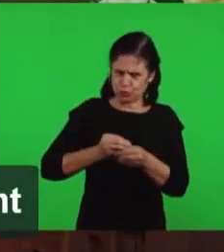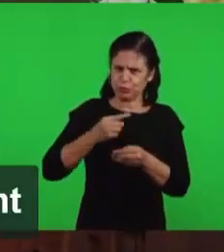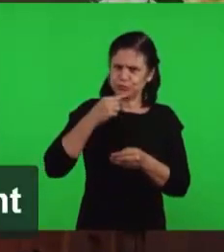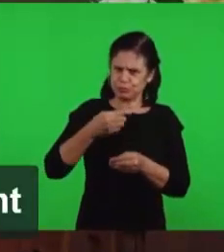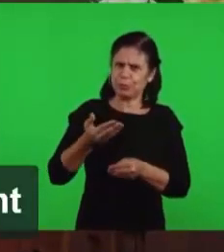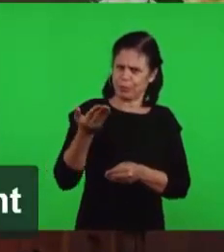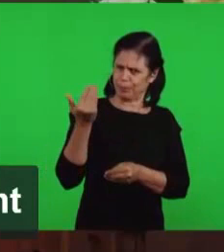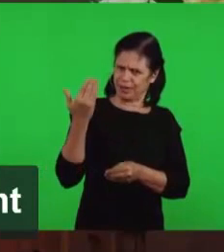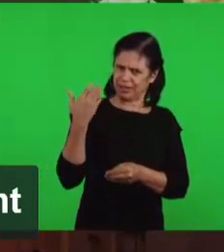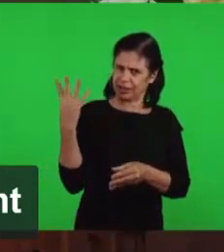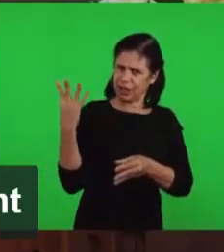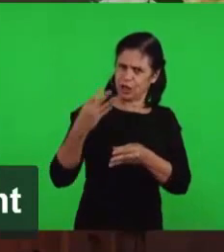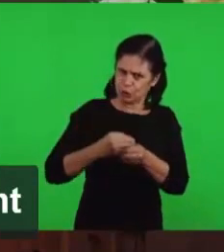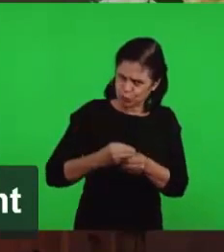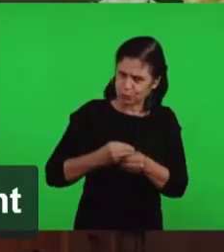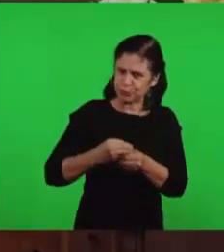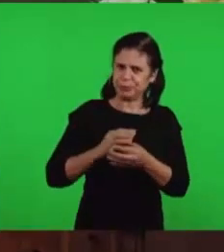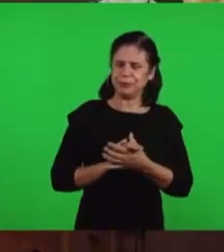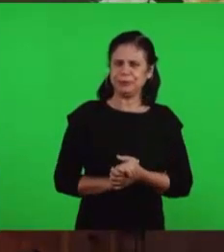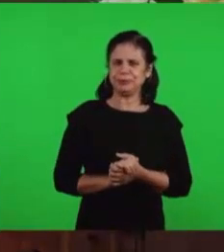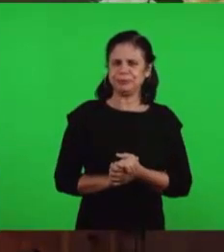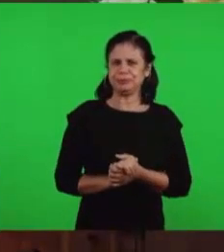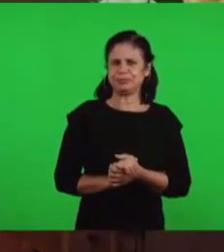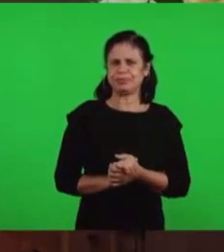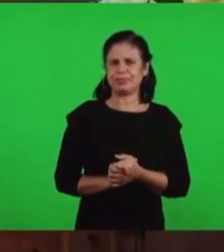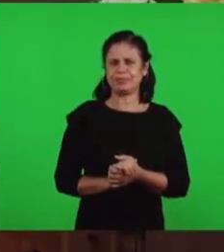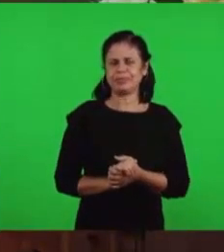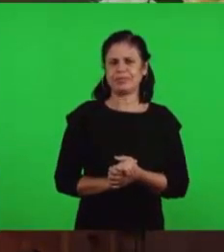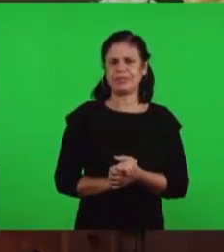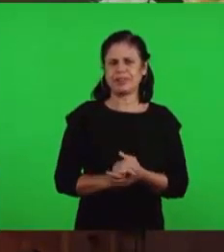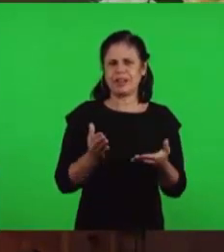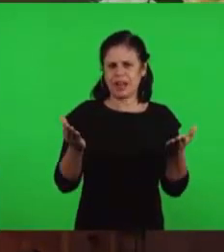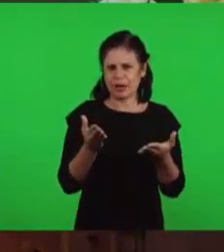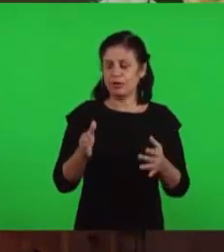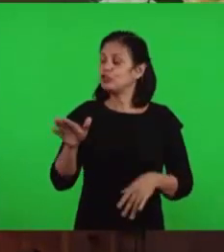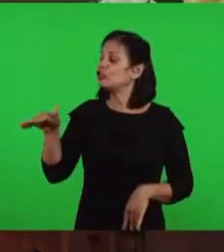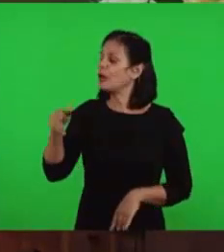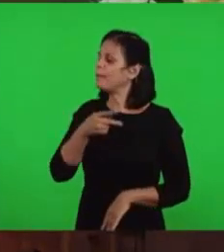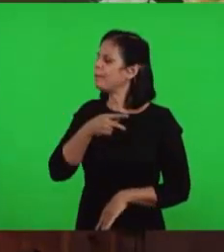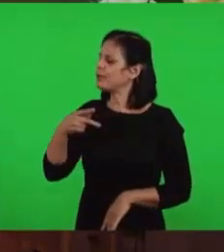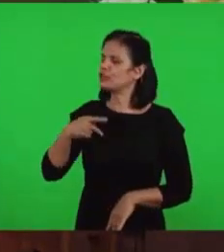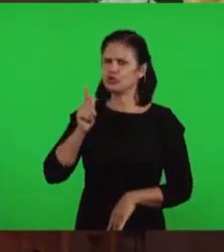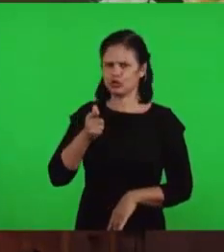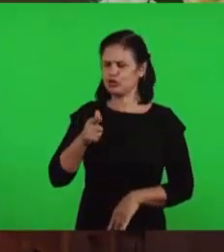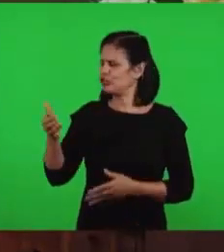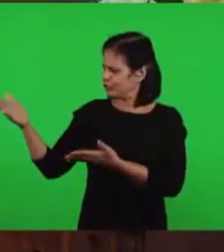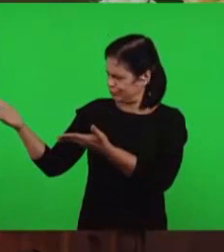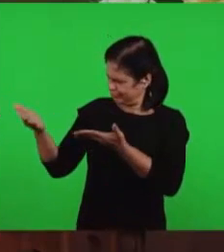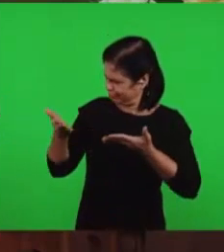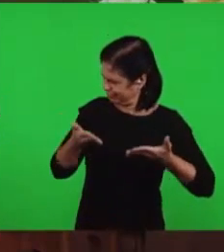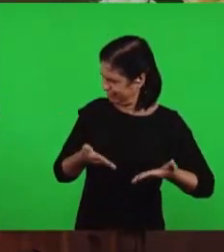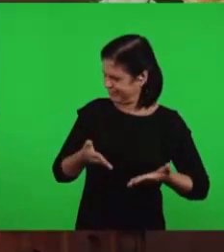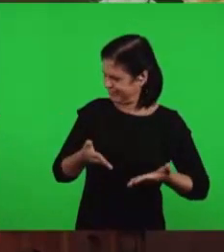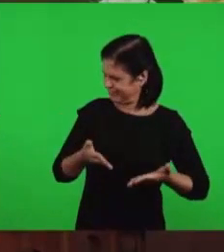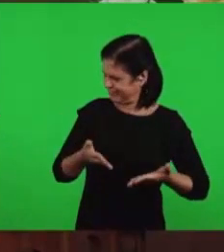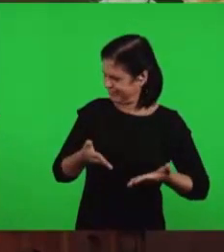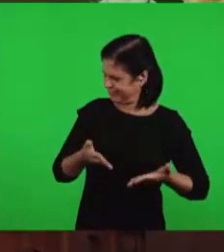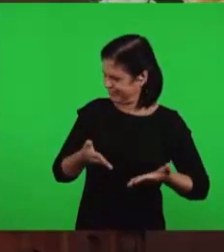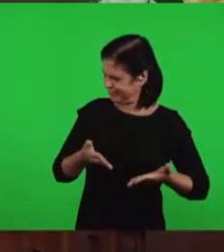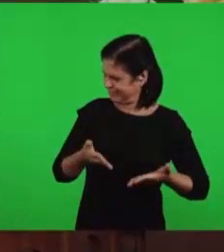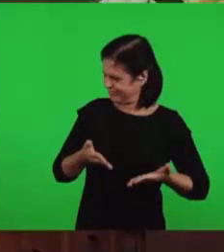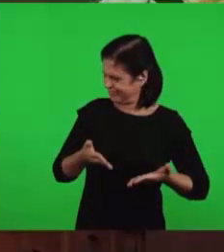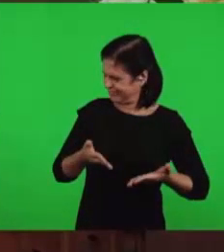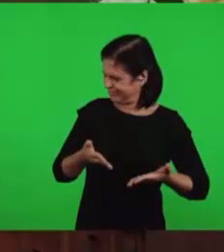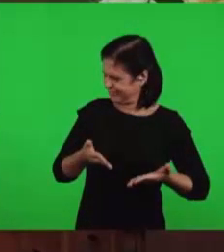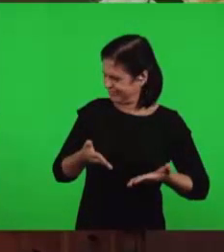semana passada e esse pequeno reforço eu gostaria agora de convidar aqui para passar para os irmãos um pequeno adendo